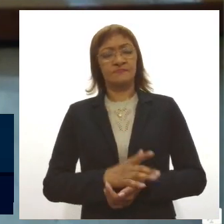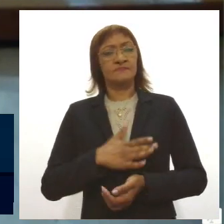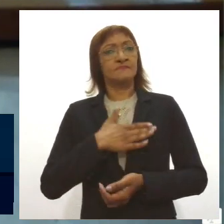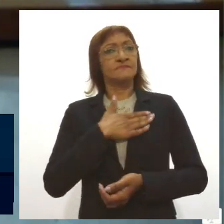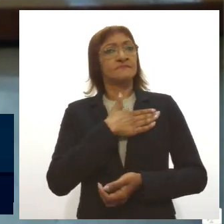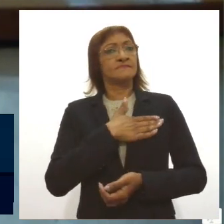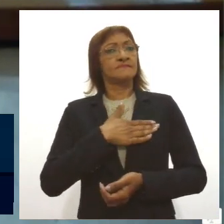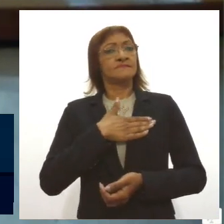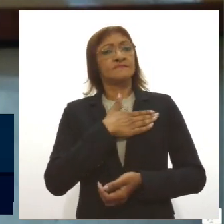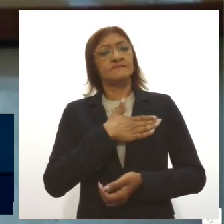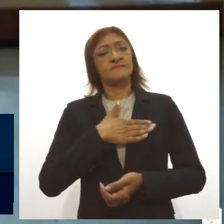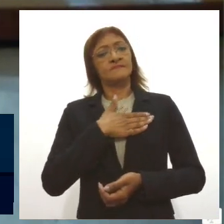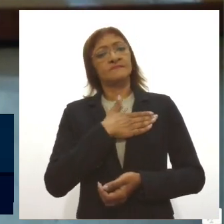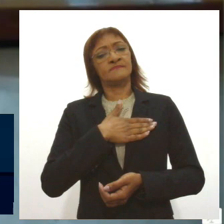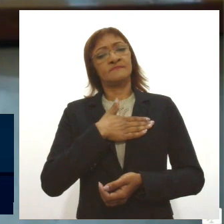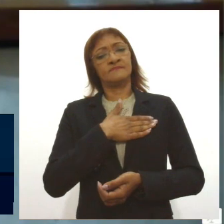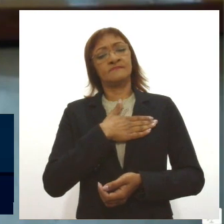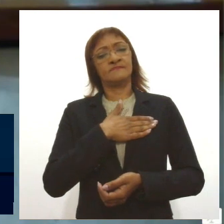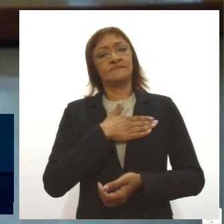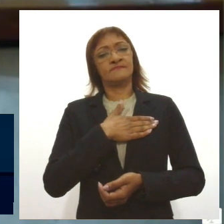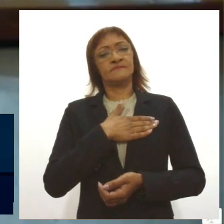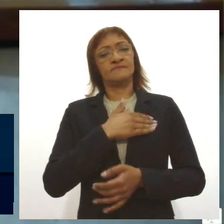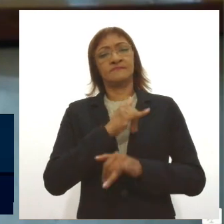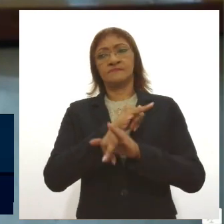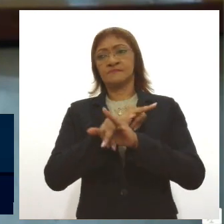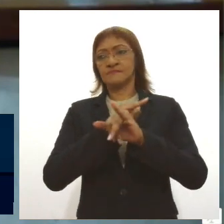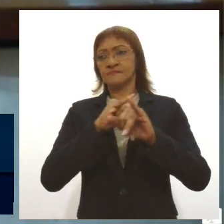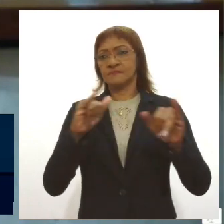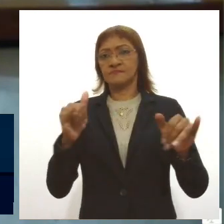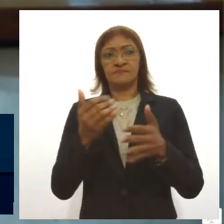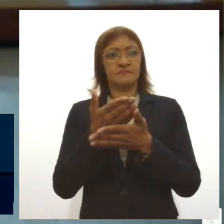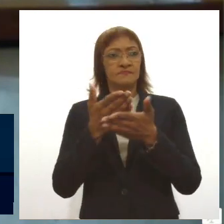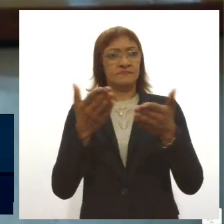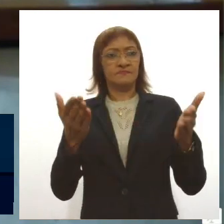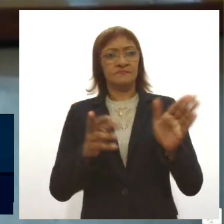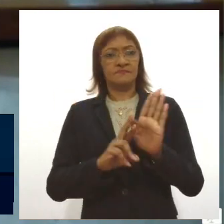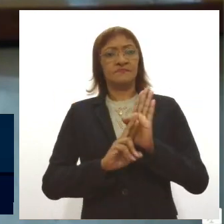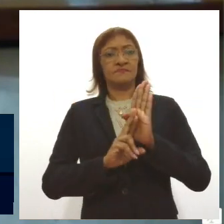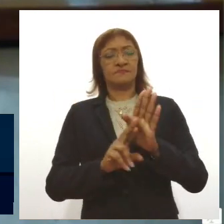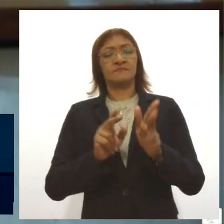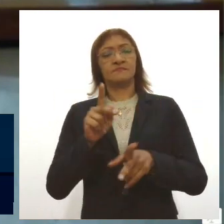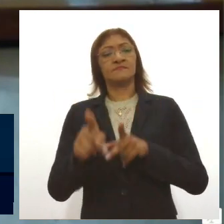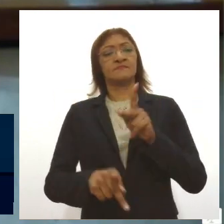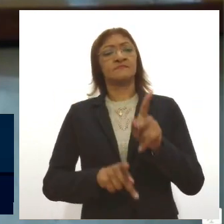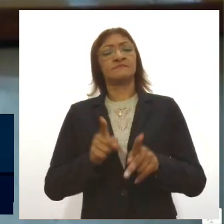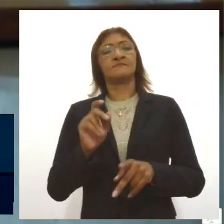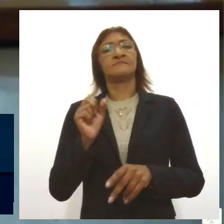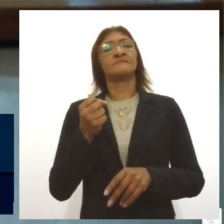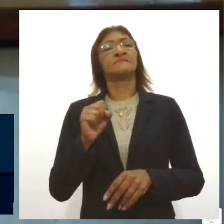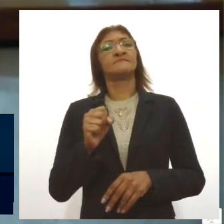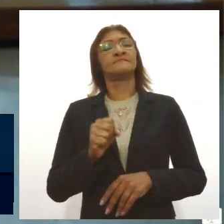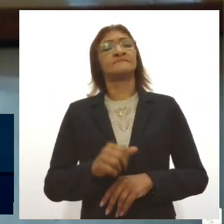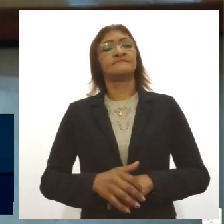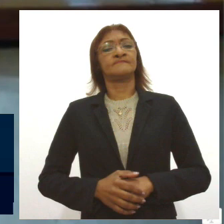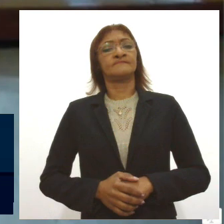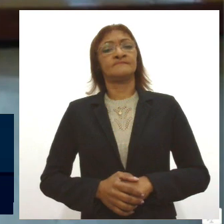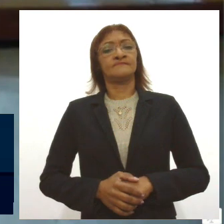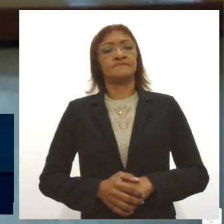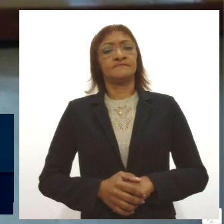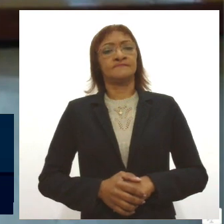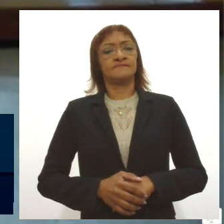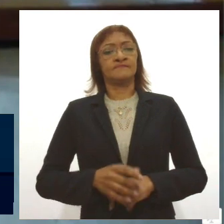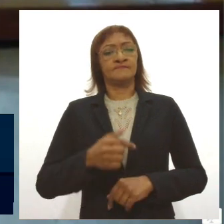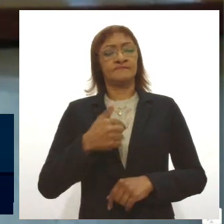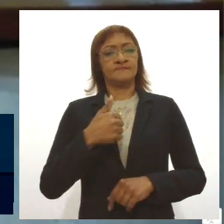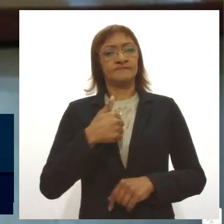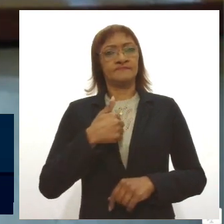muito grande de poder anunciar aos senhores, que são os legítimos representantes do povo sergipano, e eu,